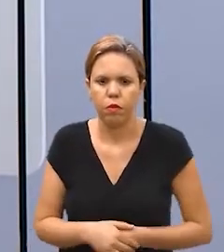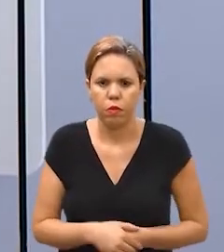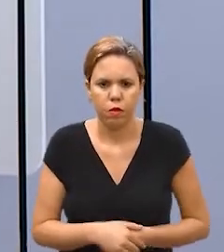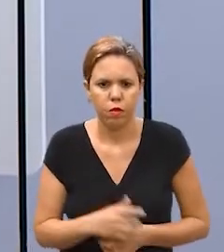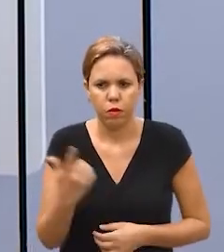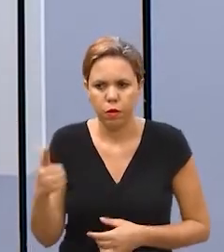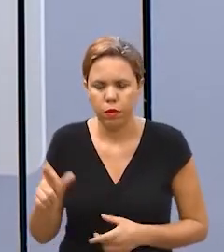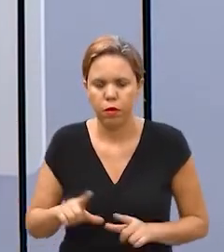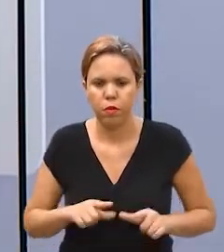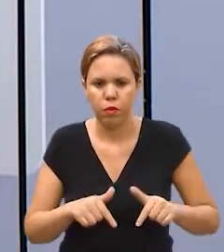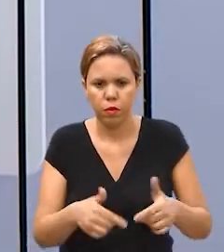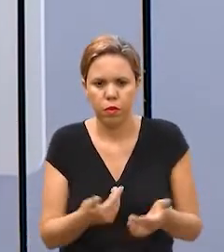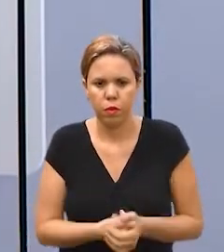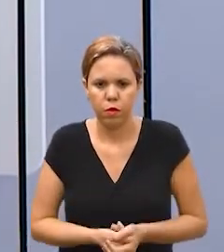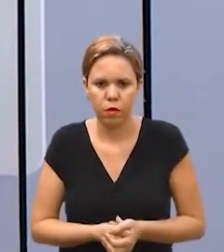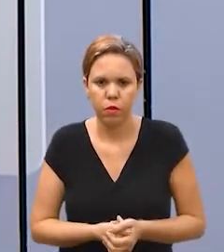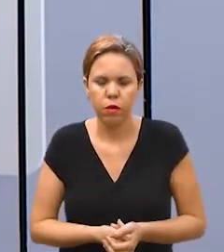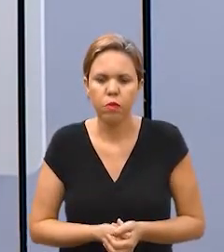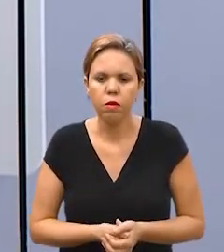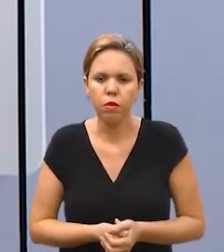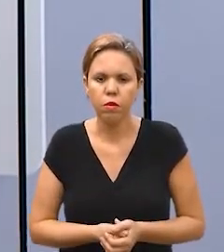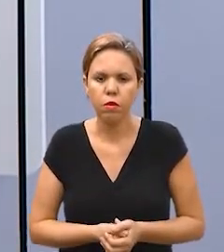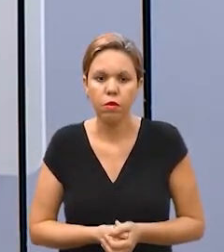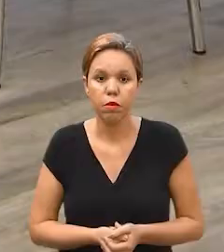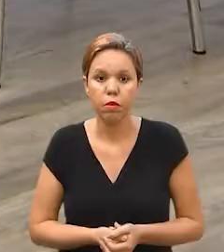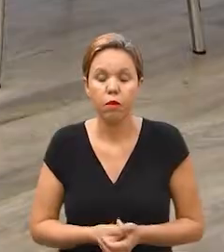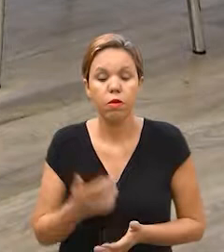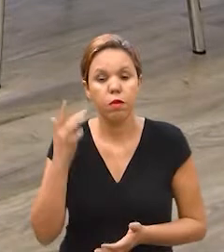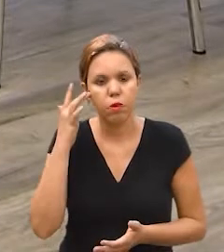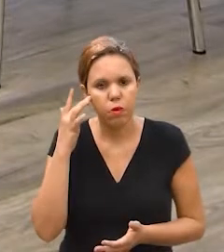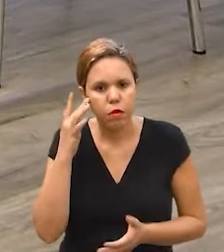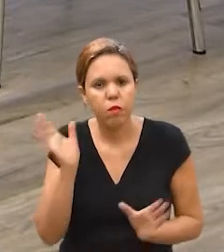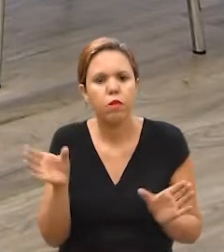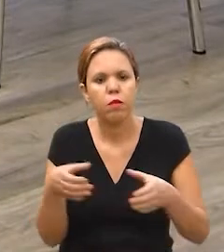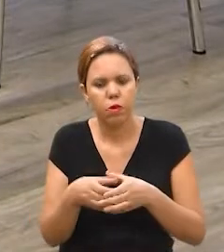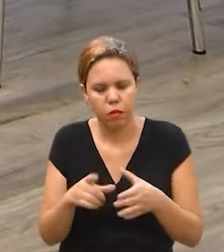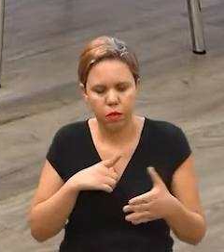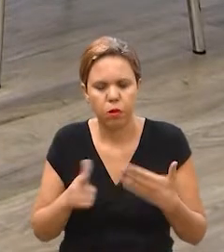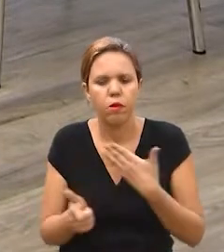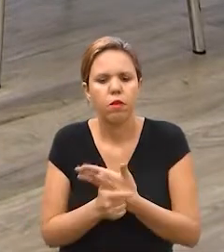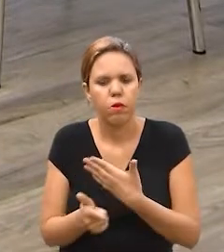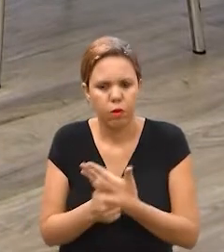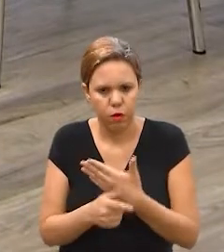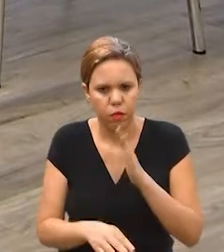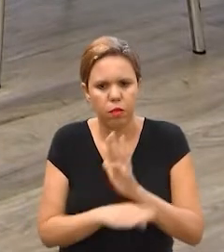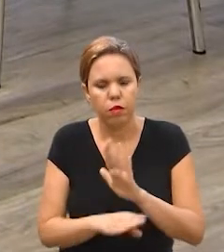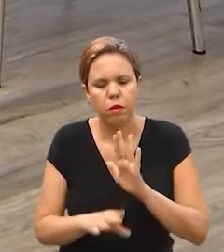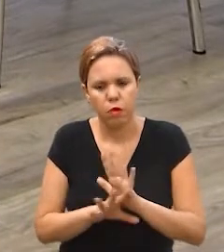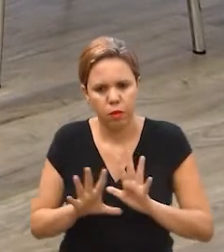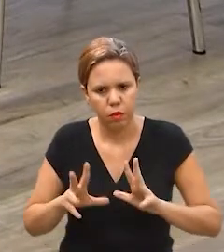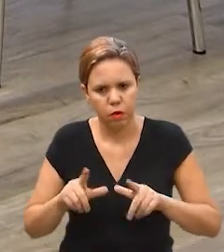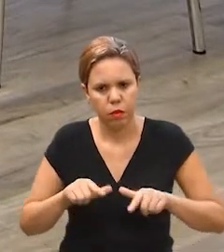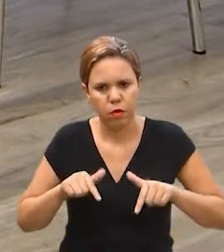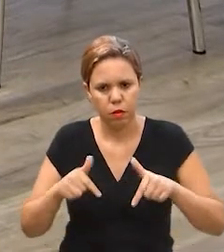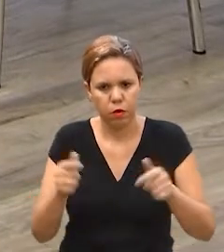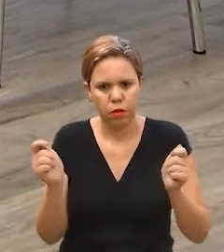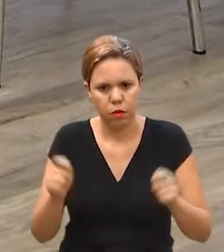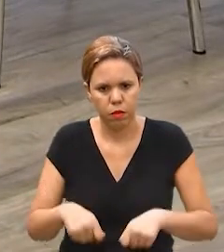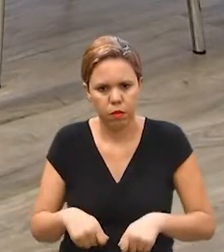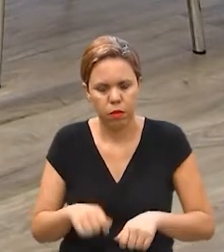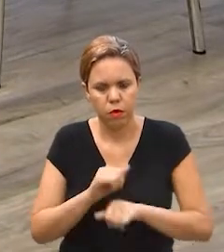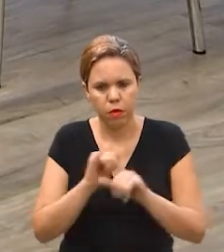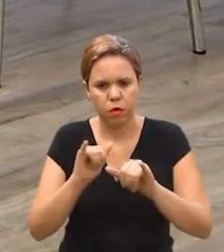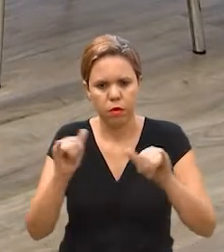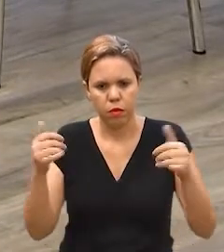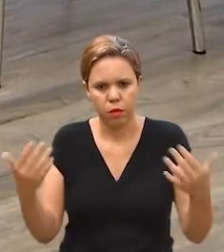de outras iniciativas. Então, eu acho que a comissão ela tem esse papel também de ajudar em todas as iniciativas que